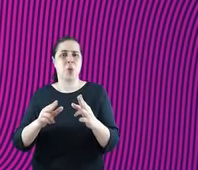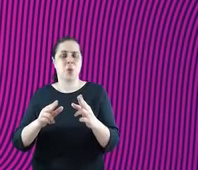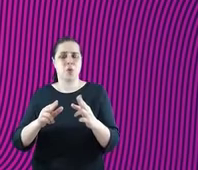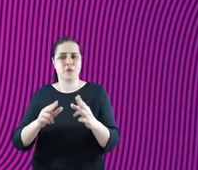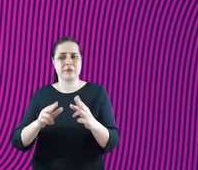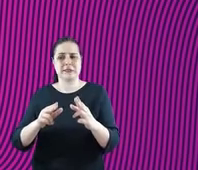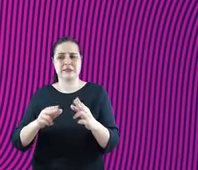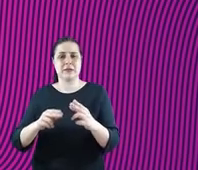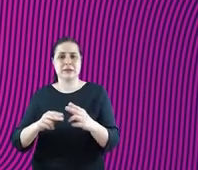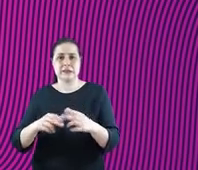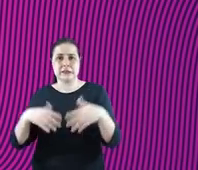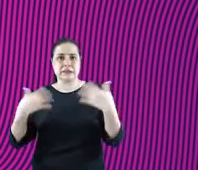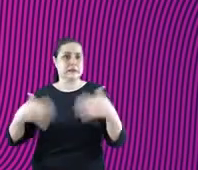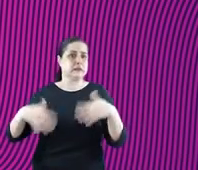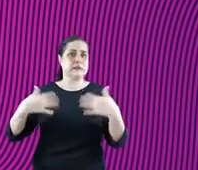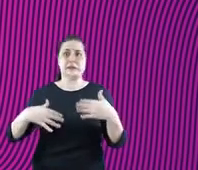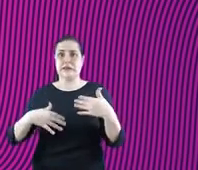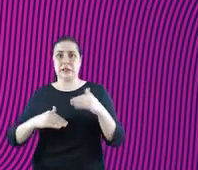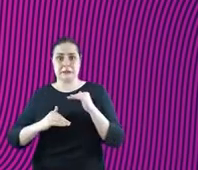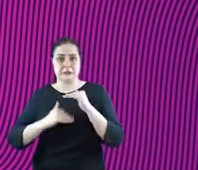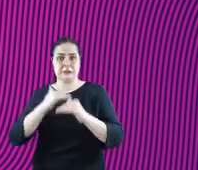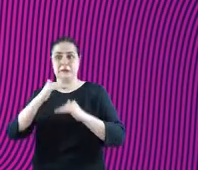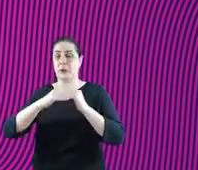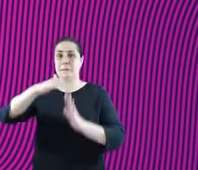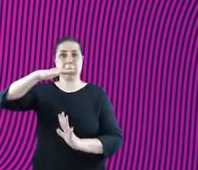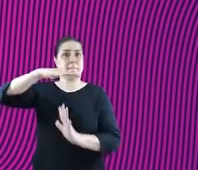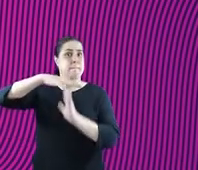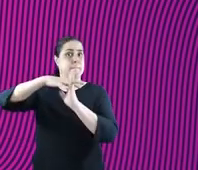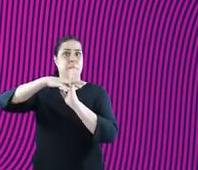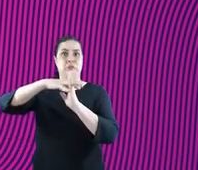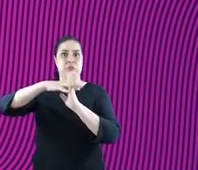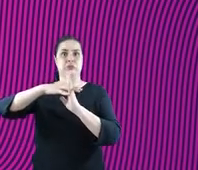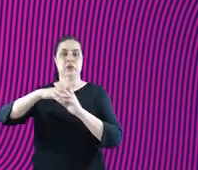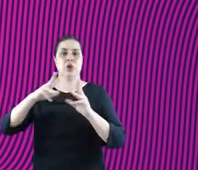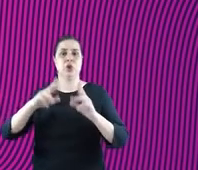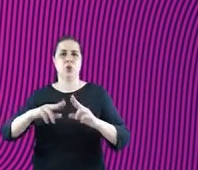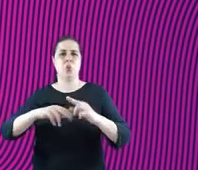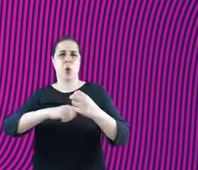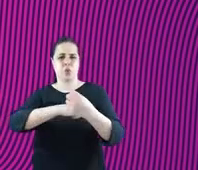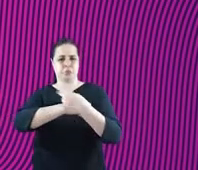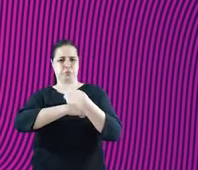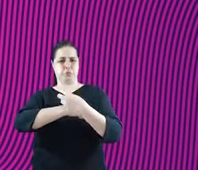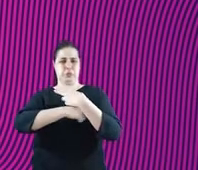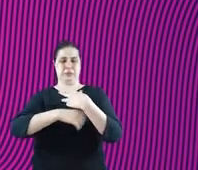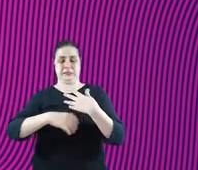acaba evoluindo, né, para essa cardiotoxicidade, então a gente ter